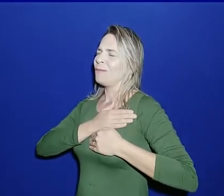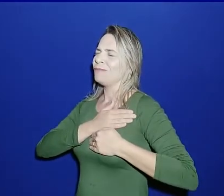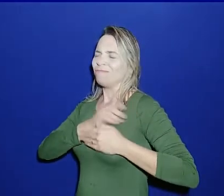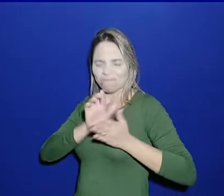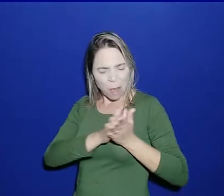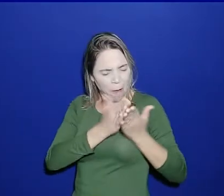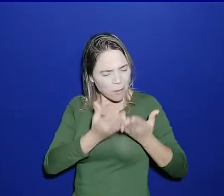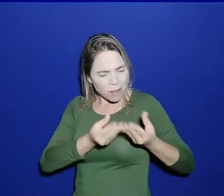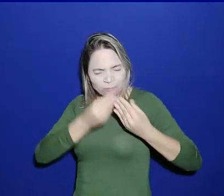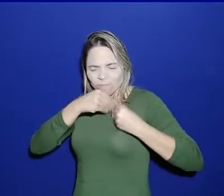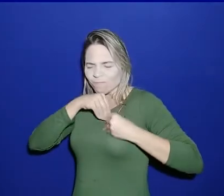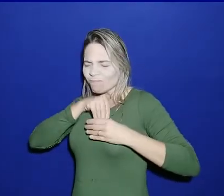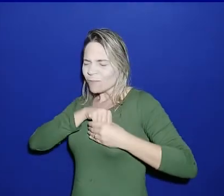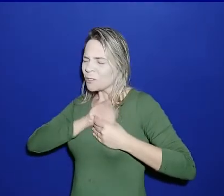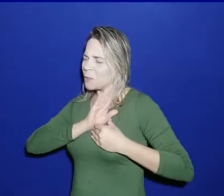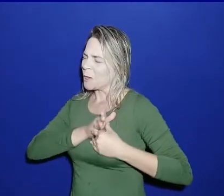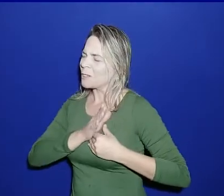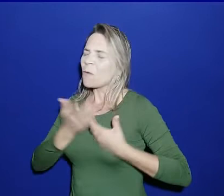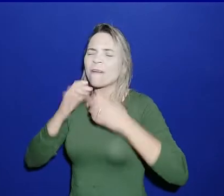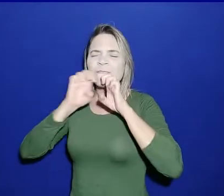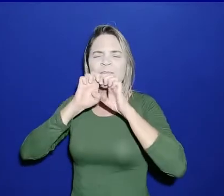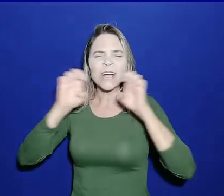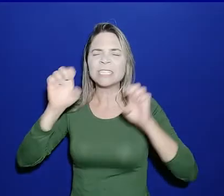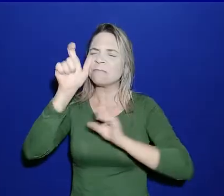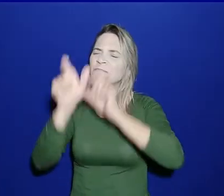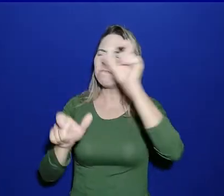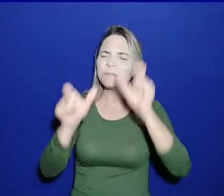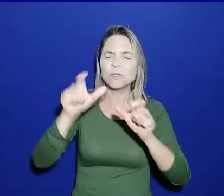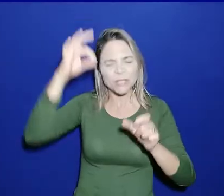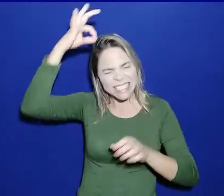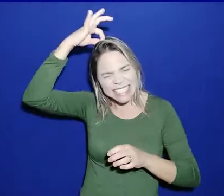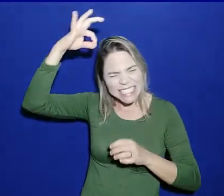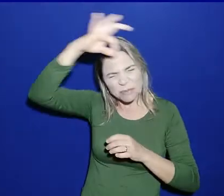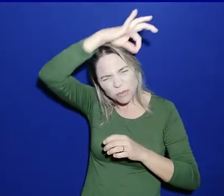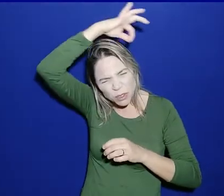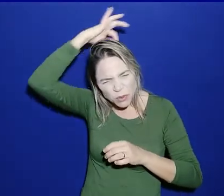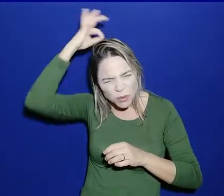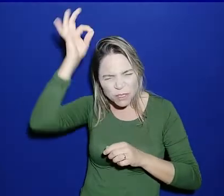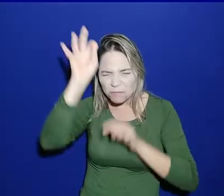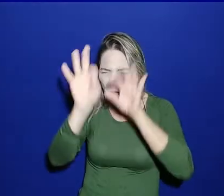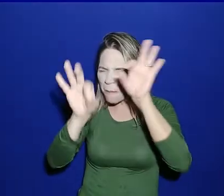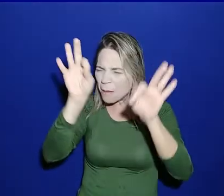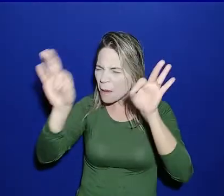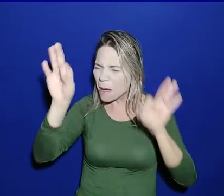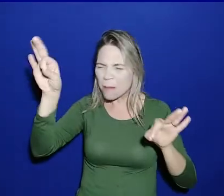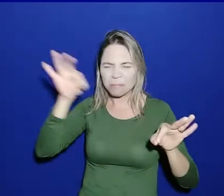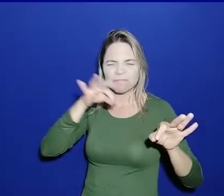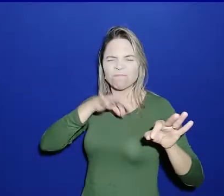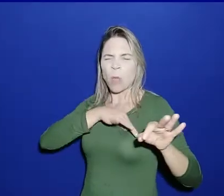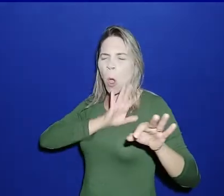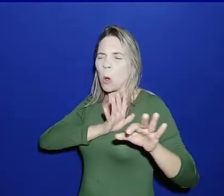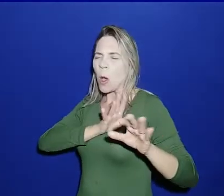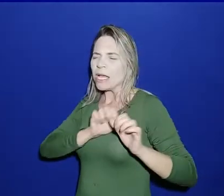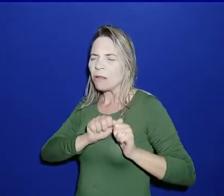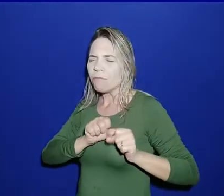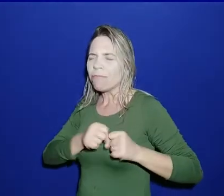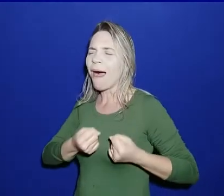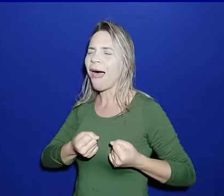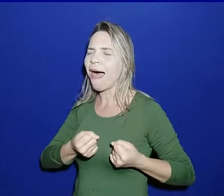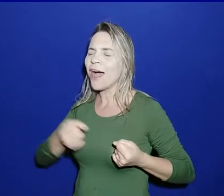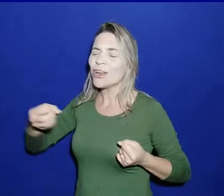hora. Permita, Senhor, que haja, pela ação do teu Espírito, quebrantamento, com arrependimento